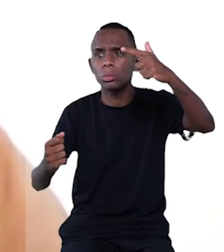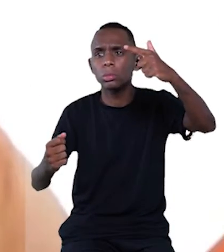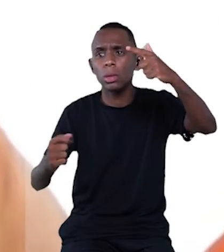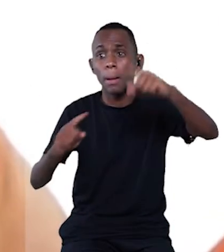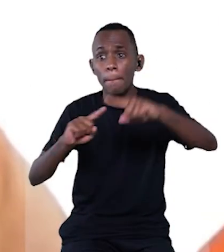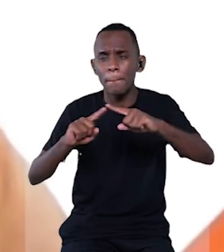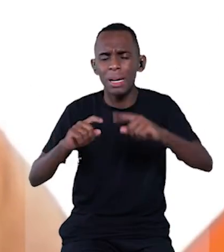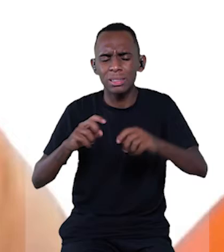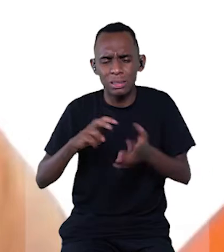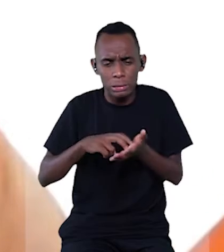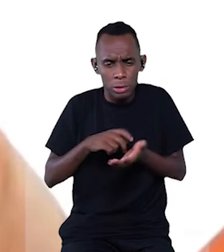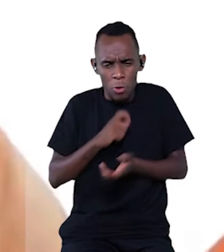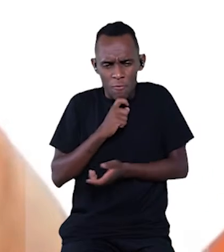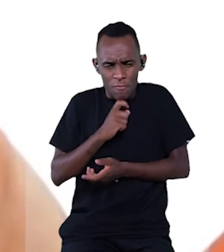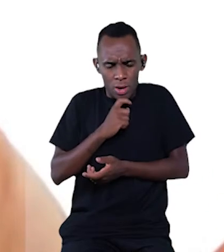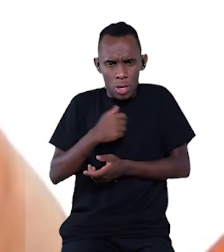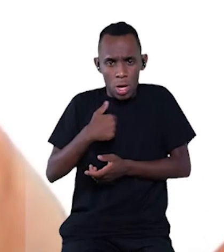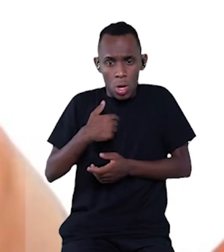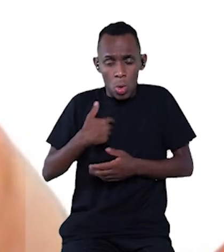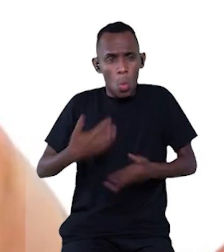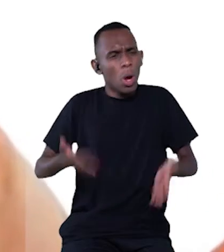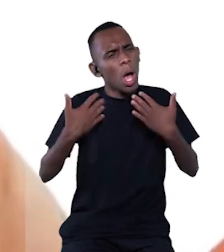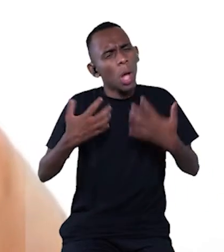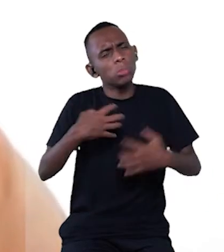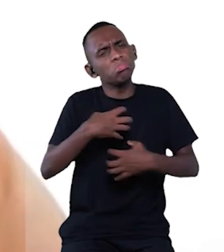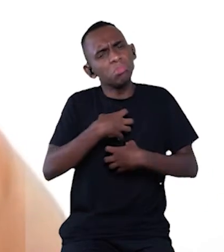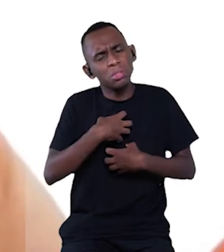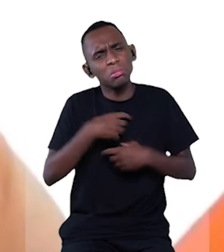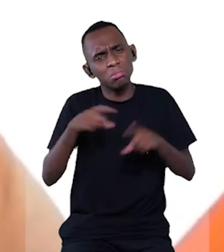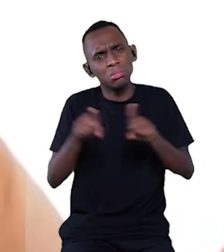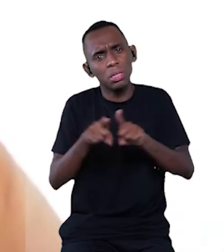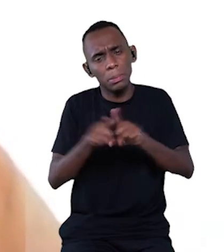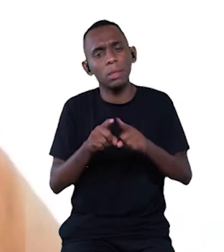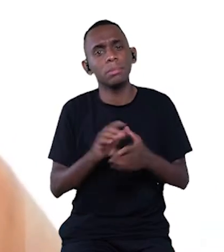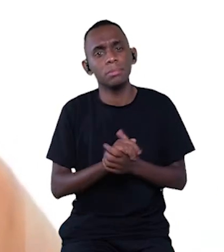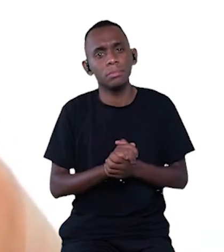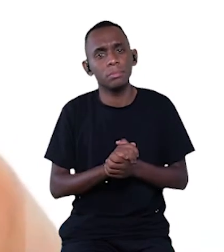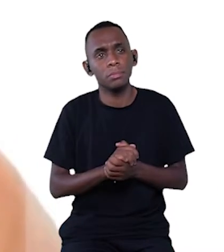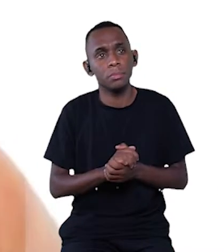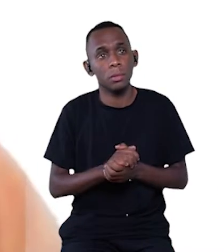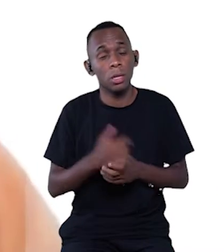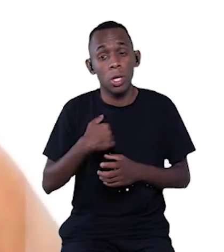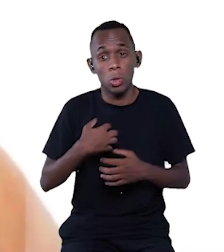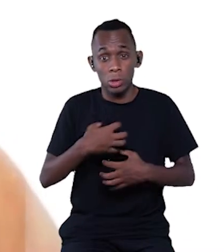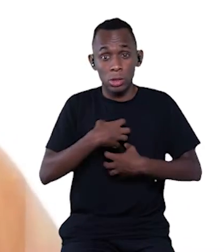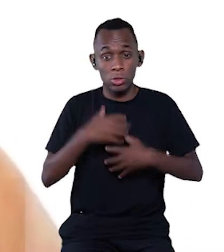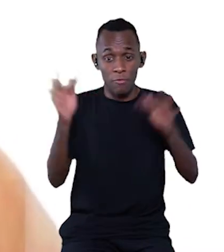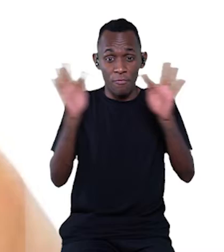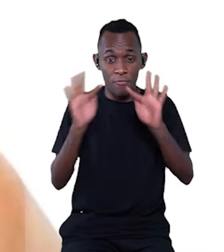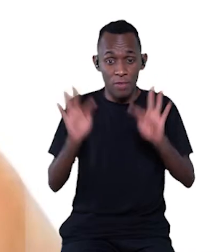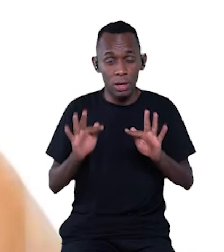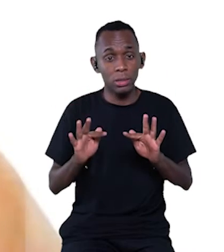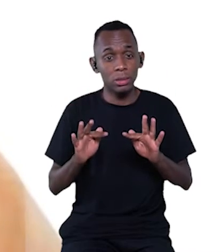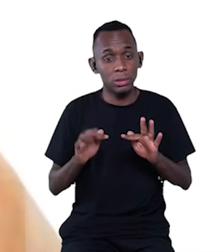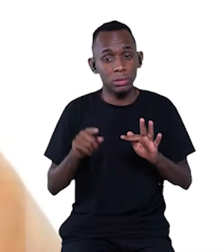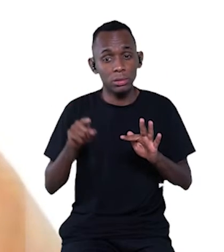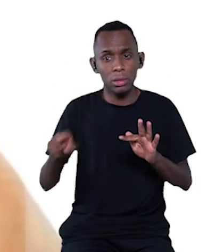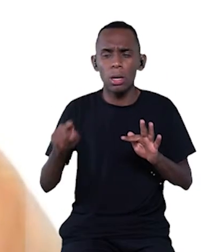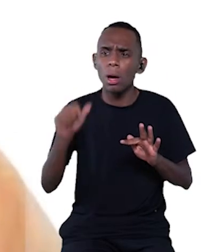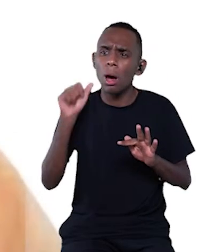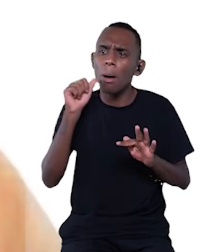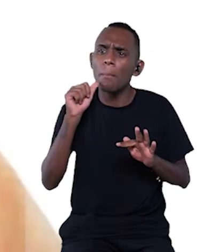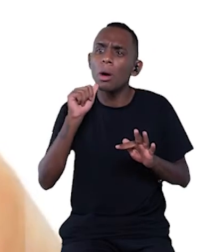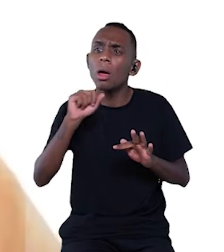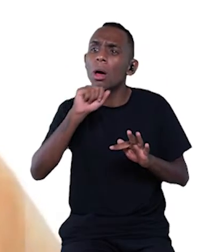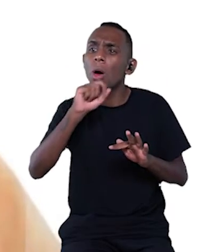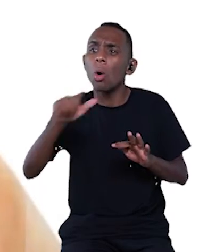lado de fora. Apesar do frio da manhã, eu sentia calor ali dentro do ônibus cheio. Fiquei tão feliz da senhora ter adquirido